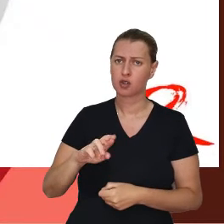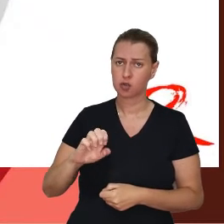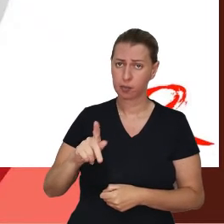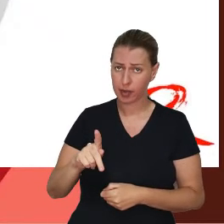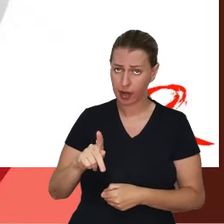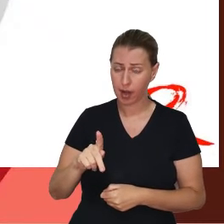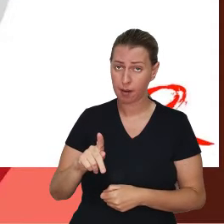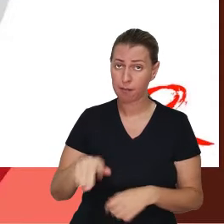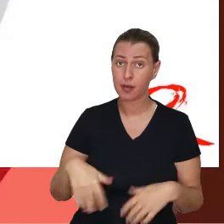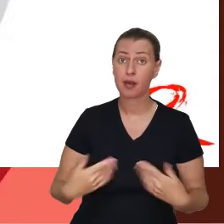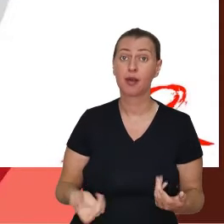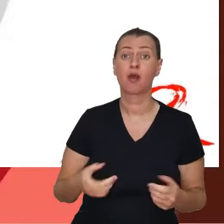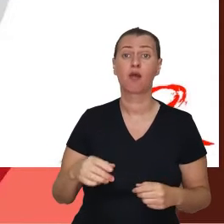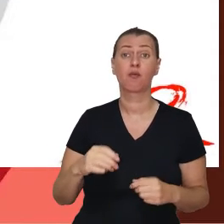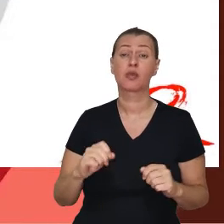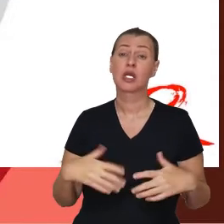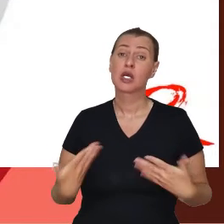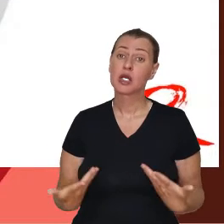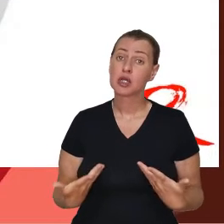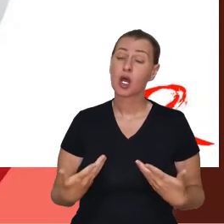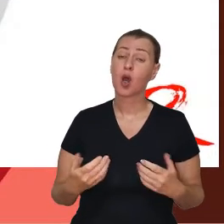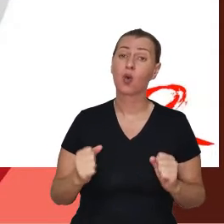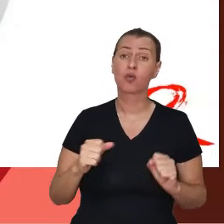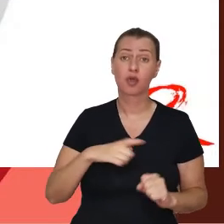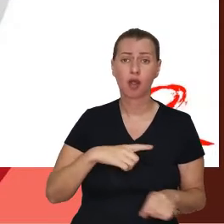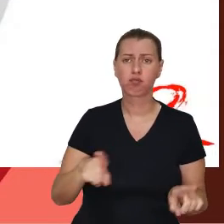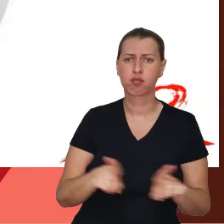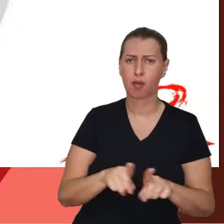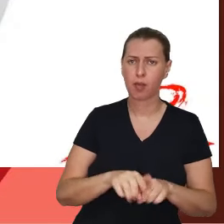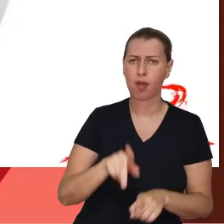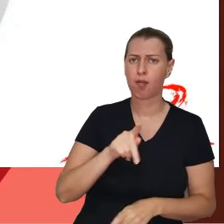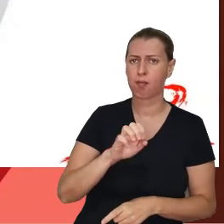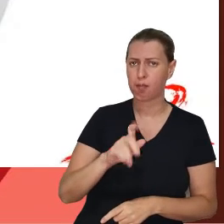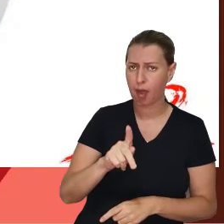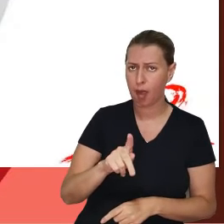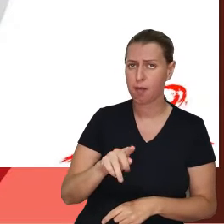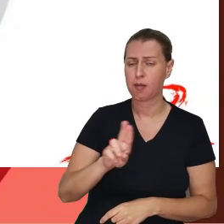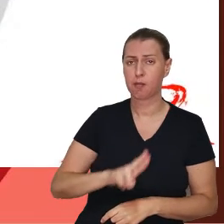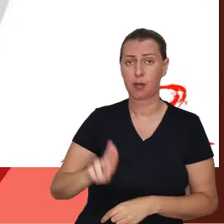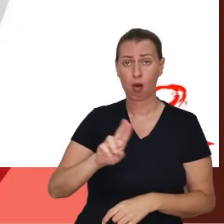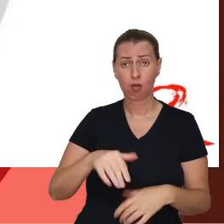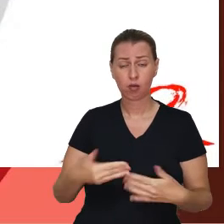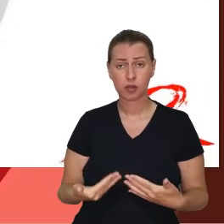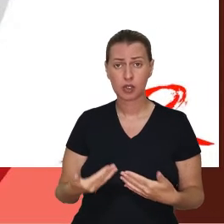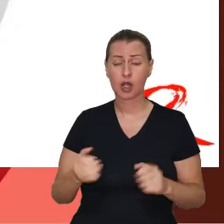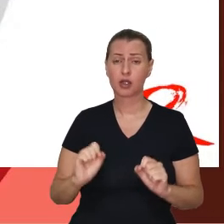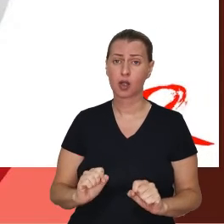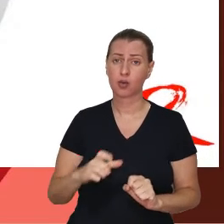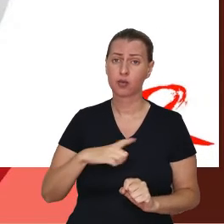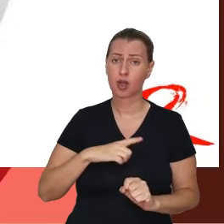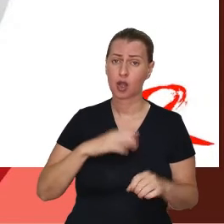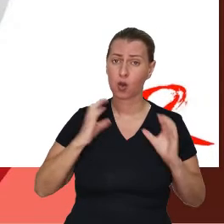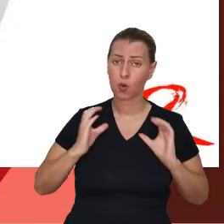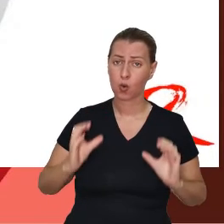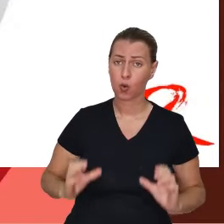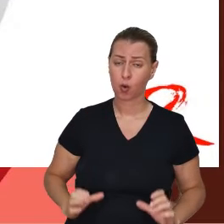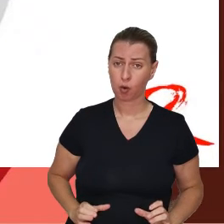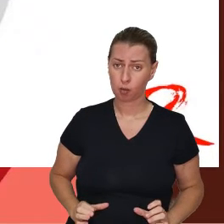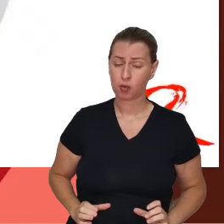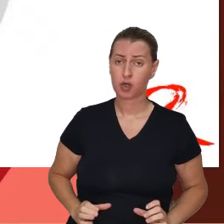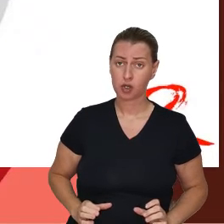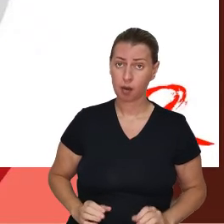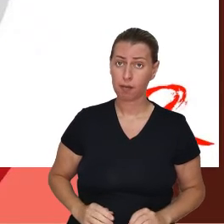tenho acesso a PEP, e que a gente tenha um comportamento mais preventivo, né,